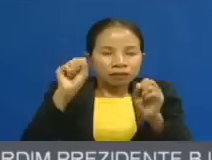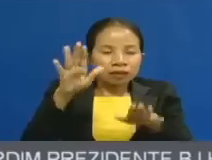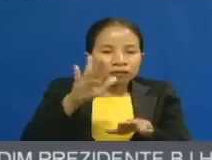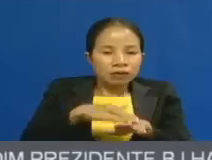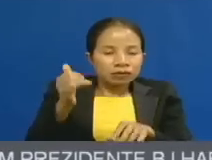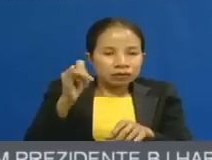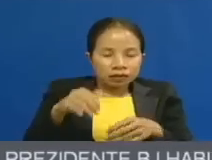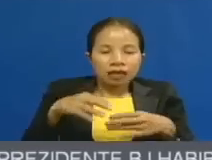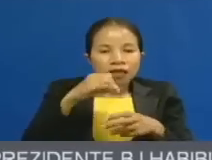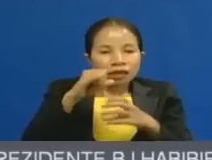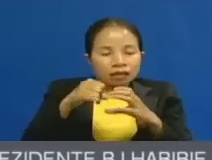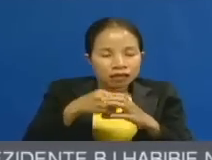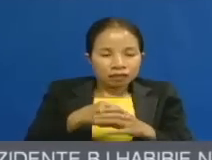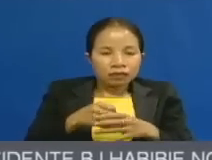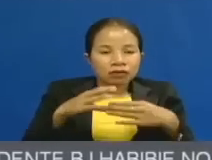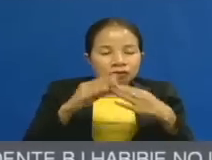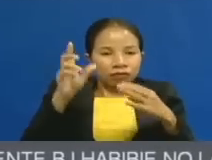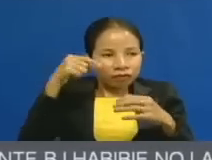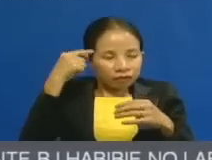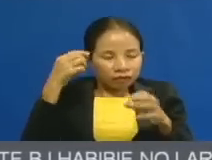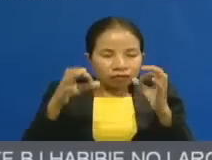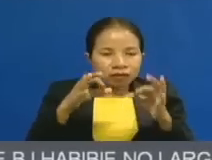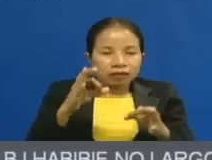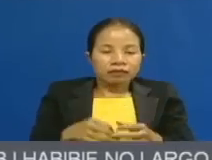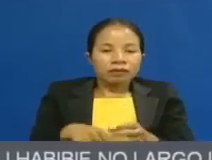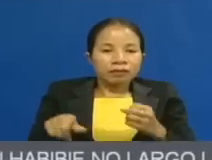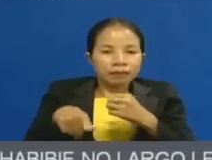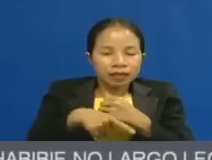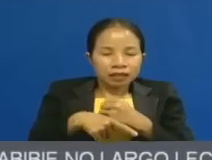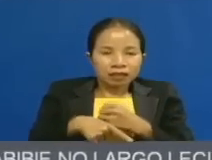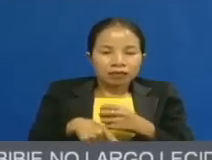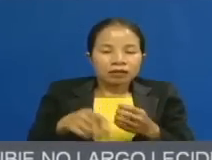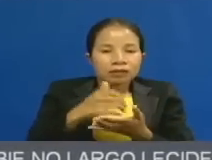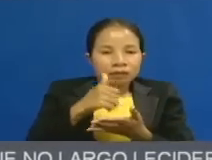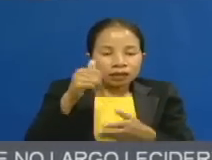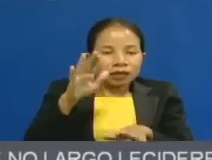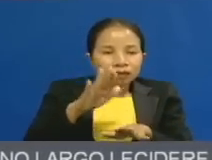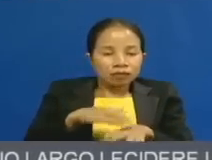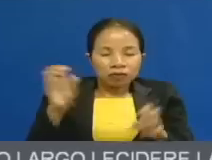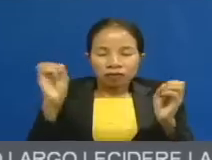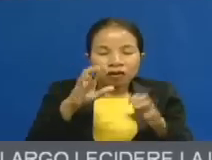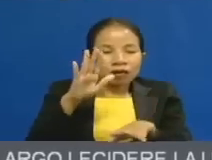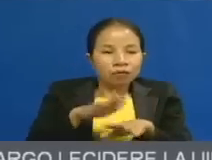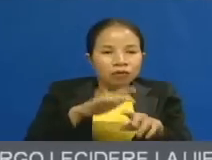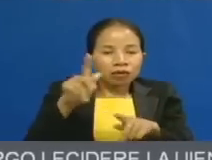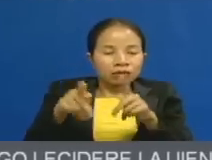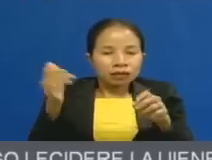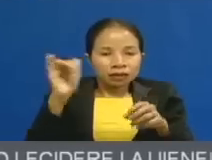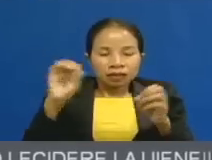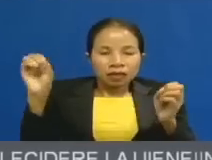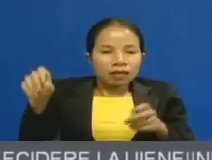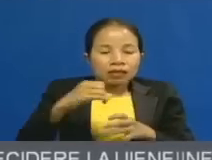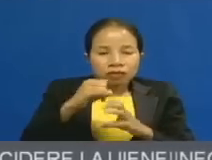ha governo dale agora ita ne dependemos ba partido mais votado atau convida ou la convida é mas ser nem la osia partido